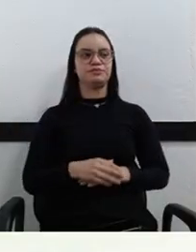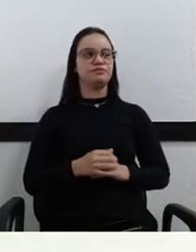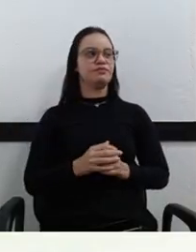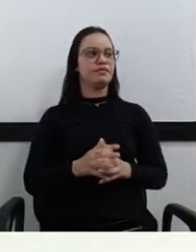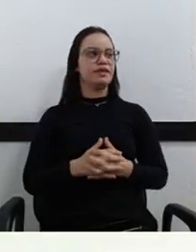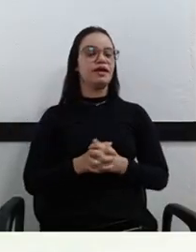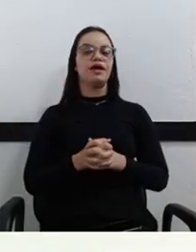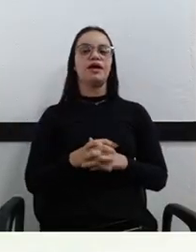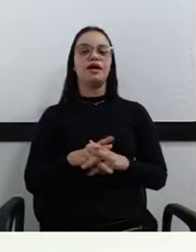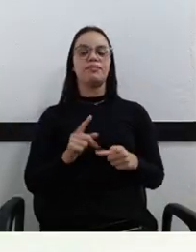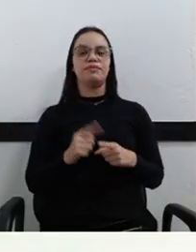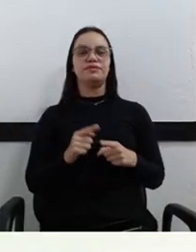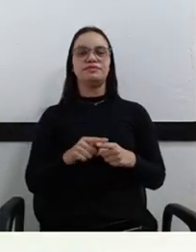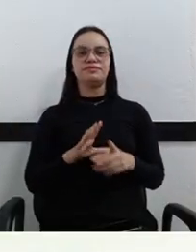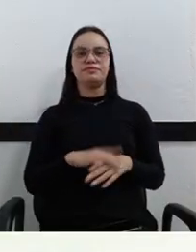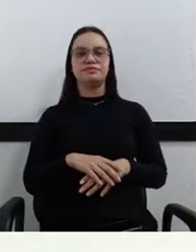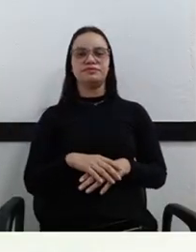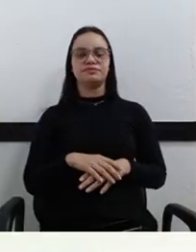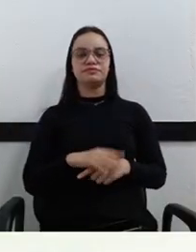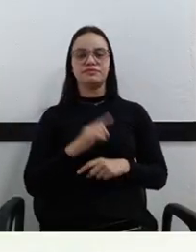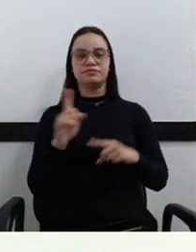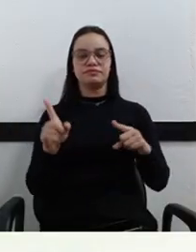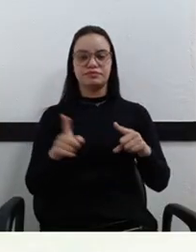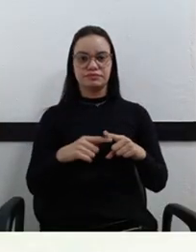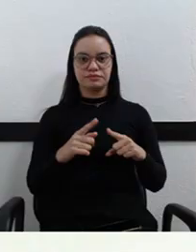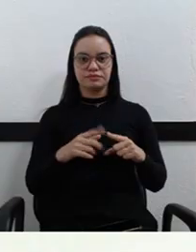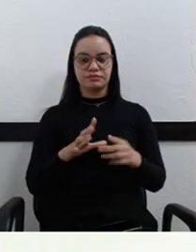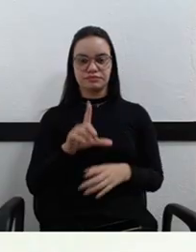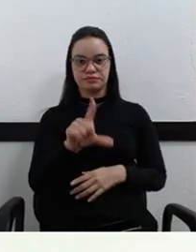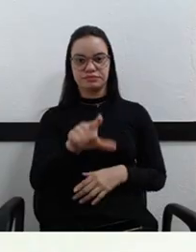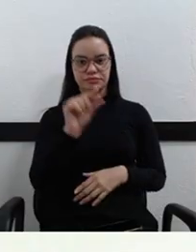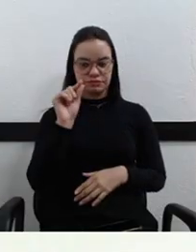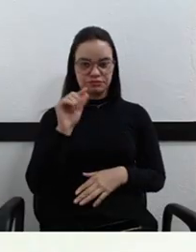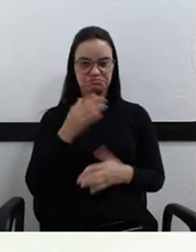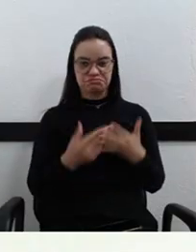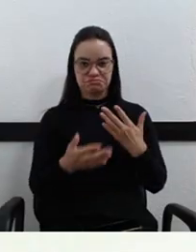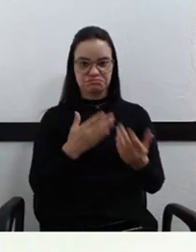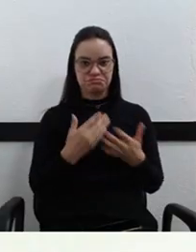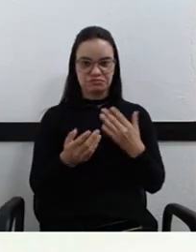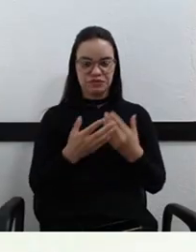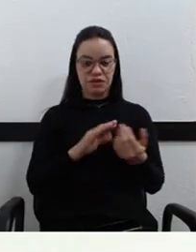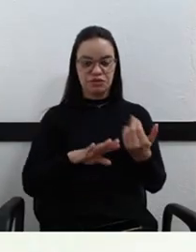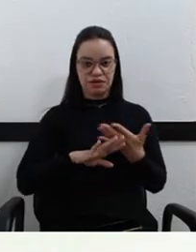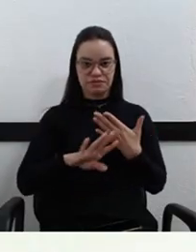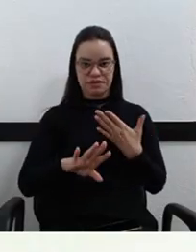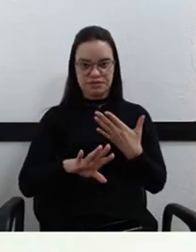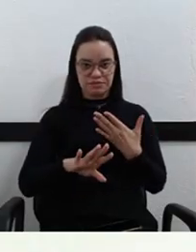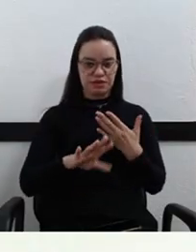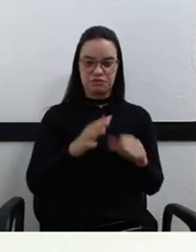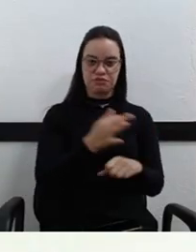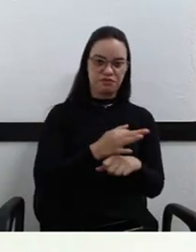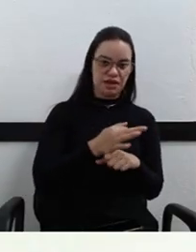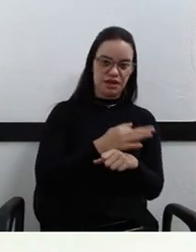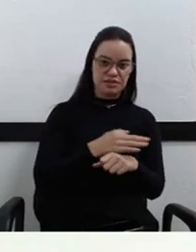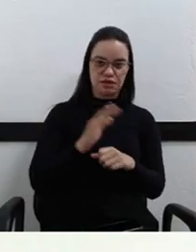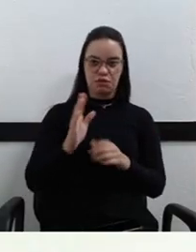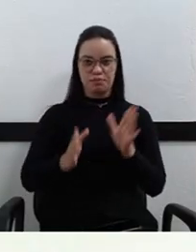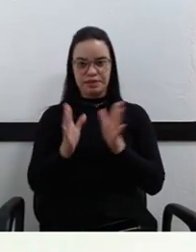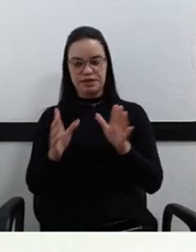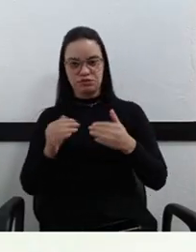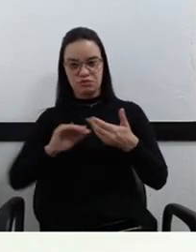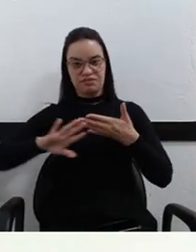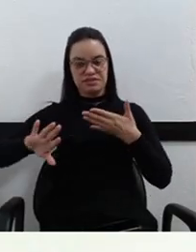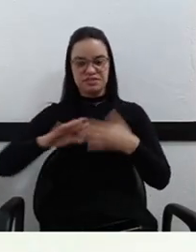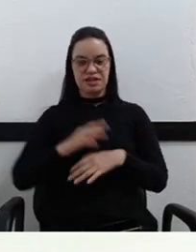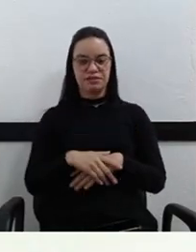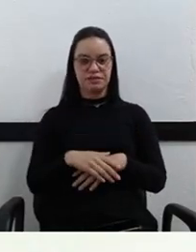até porque o fundamento da decisão que indefere o gozo de qualquer tipo de afastamento, compensação, férias ou licença-prêmio é a